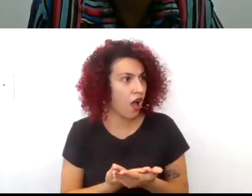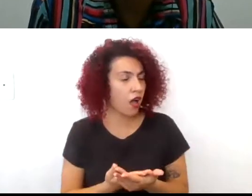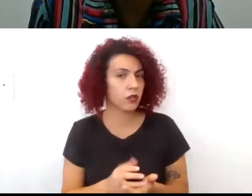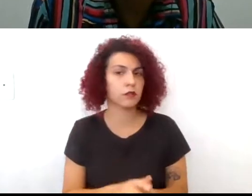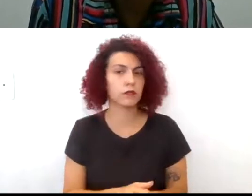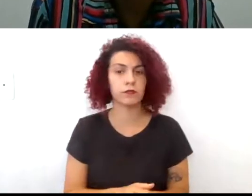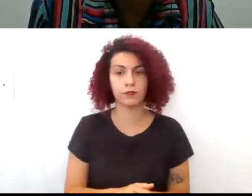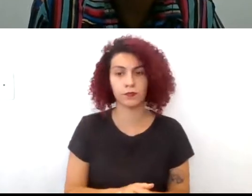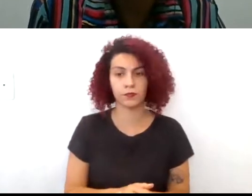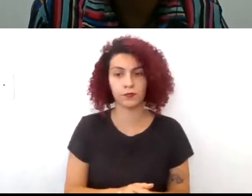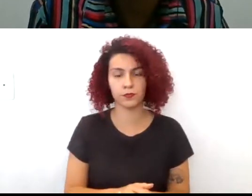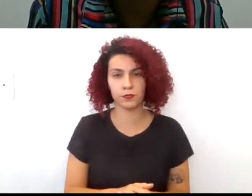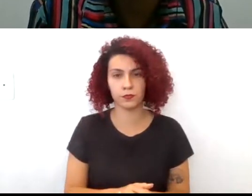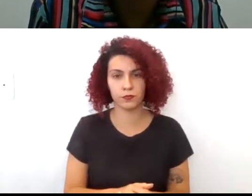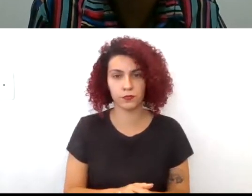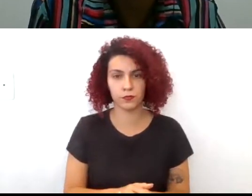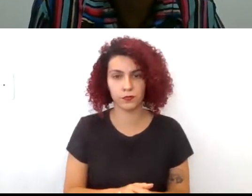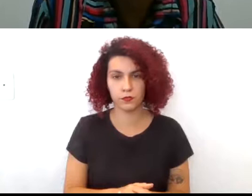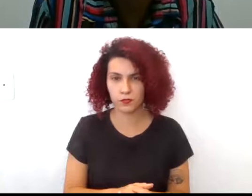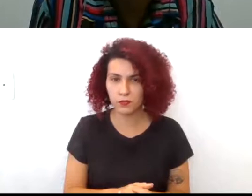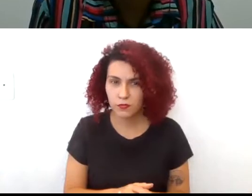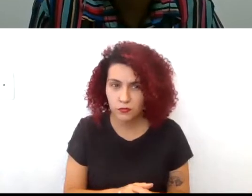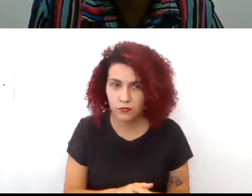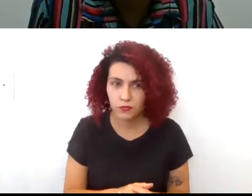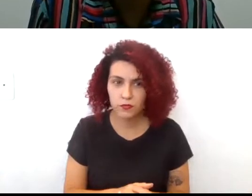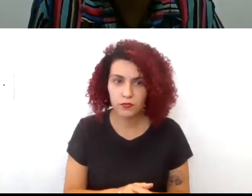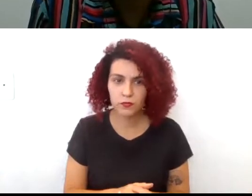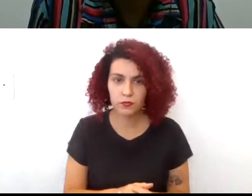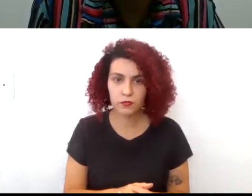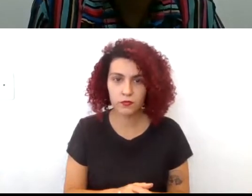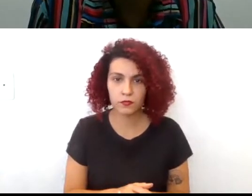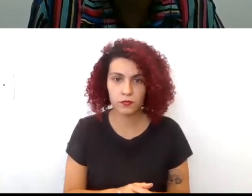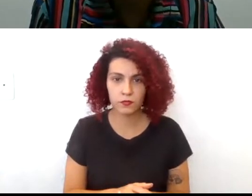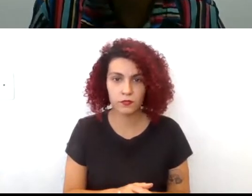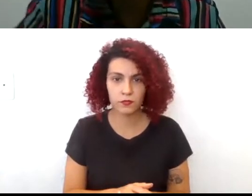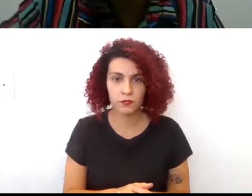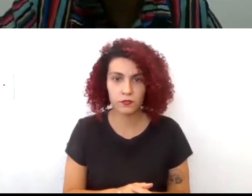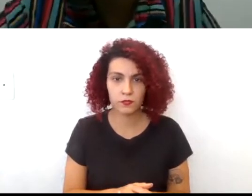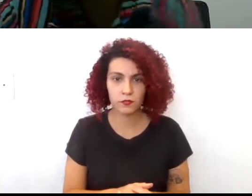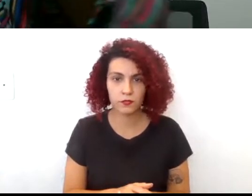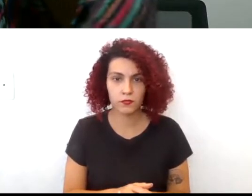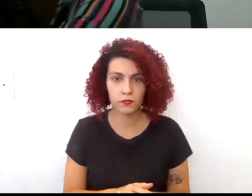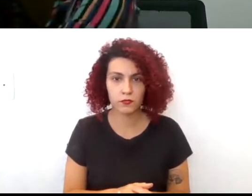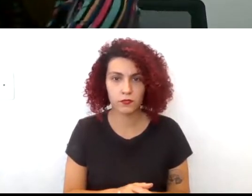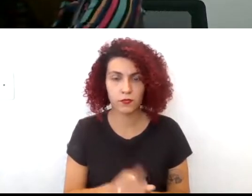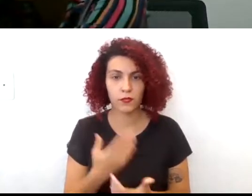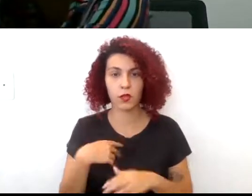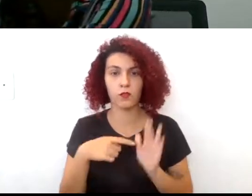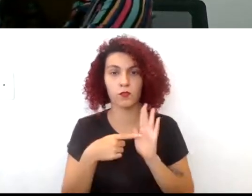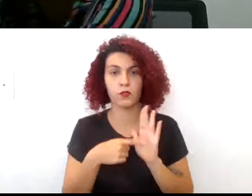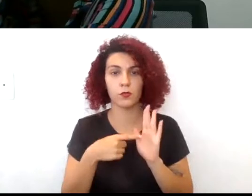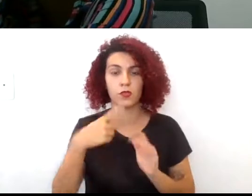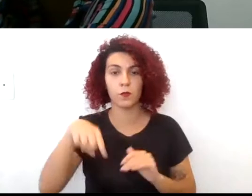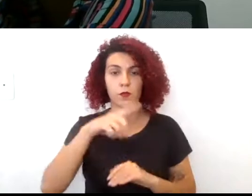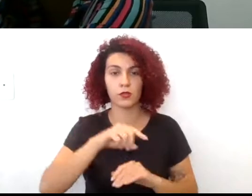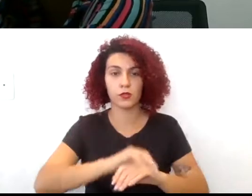Silêncio elas rodarão muito lugar eu e os caras estão indo fractal assim ó vou mostrar para você não quer